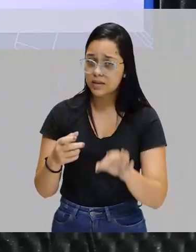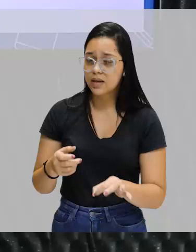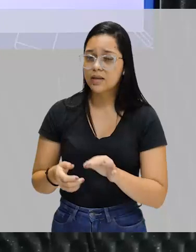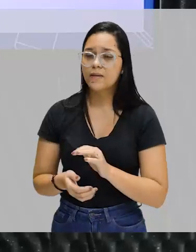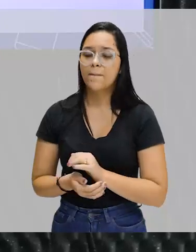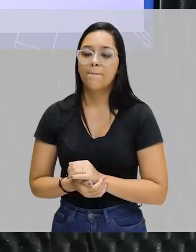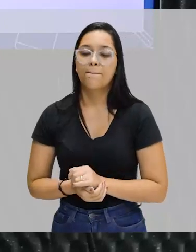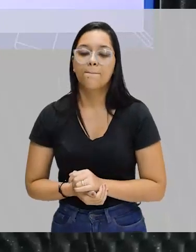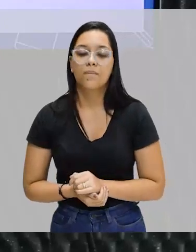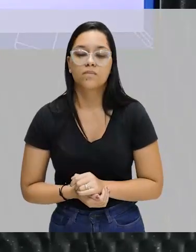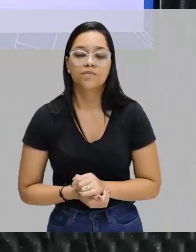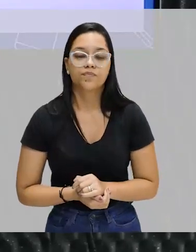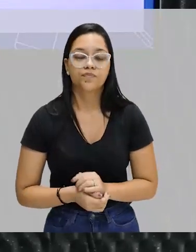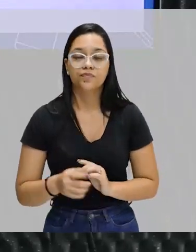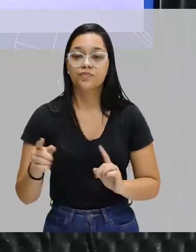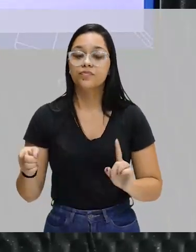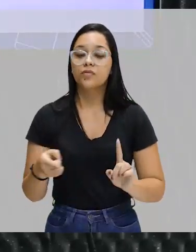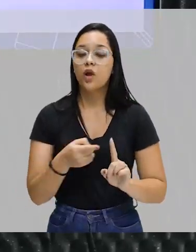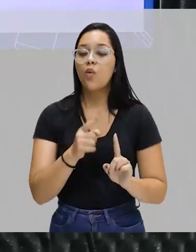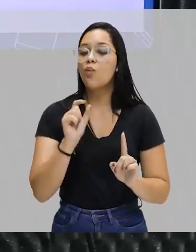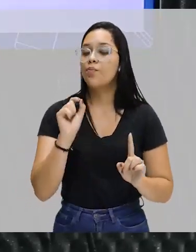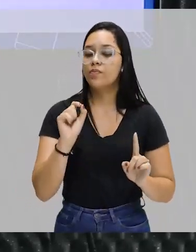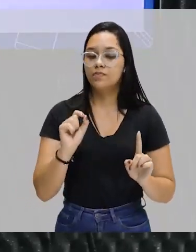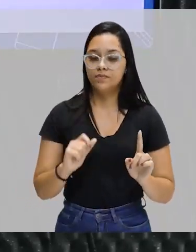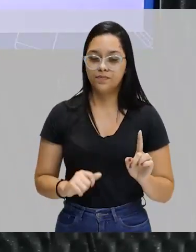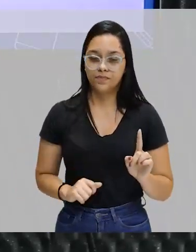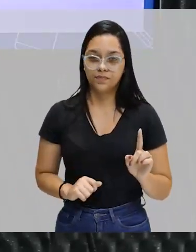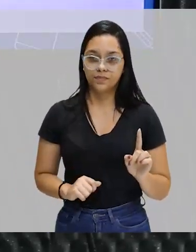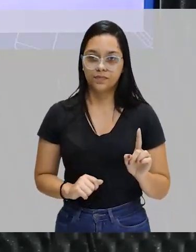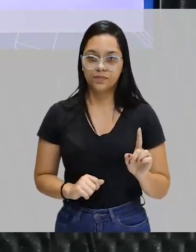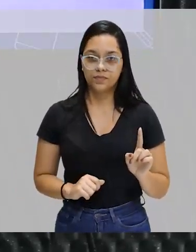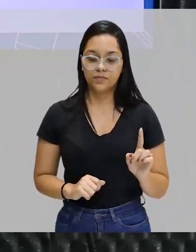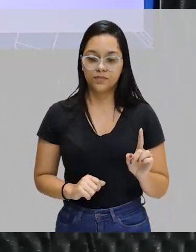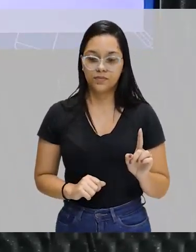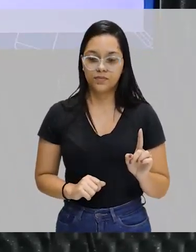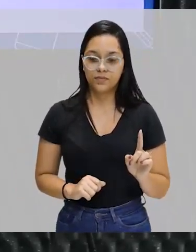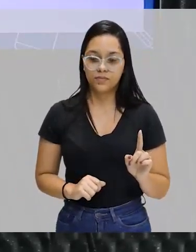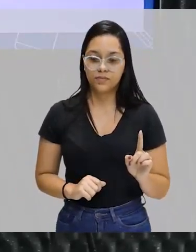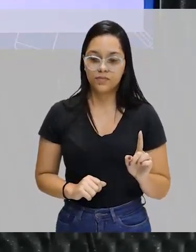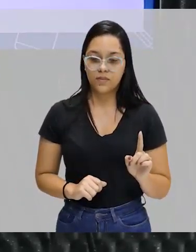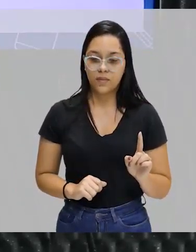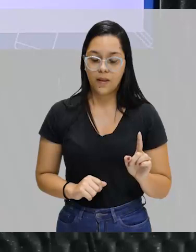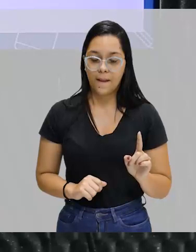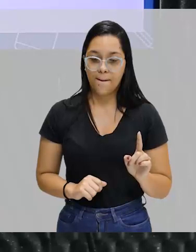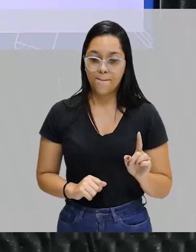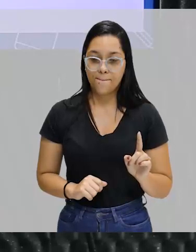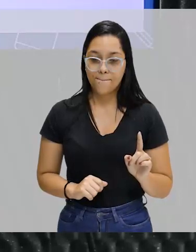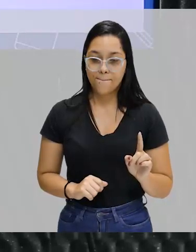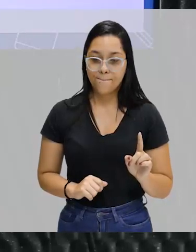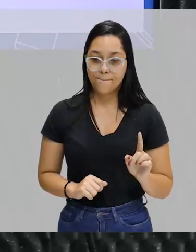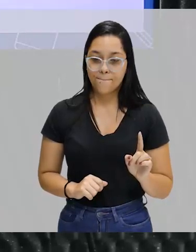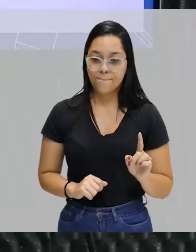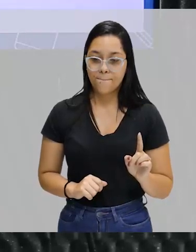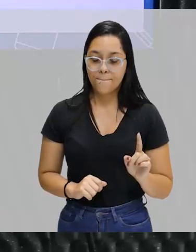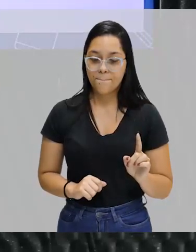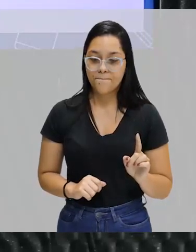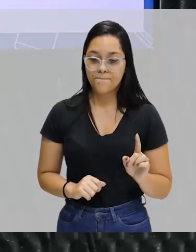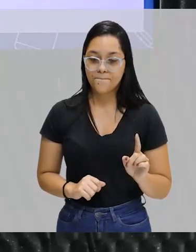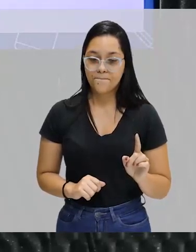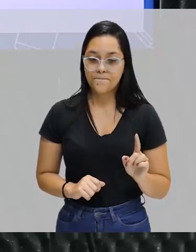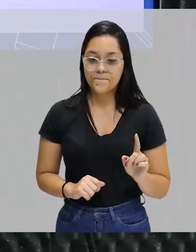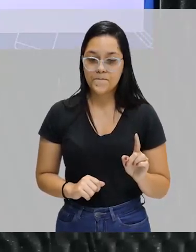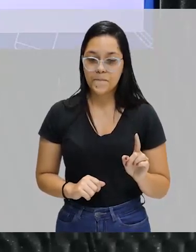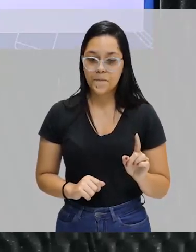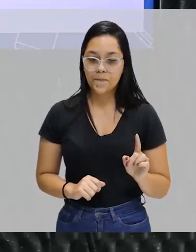Então, vamos ver. A número 1 diz: o principal recurso linguístico utilizado para a construção